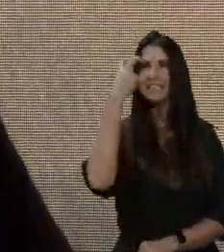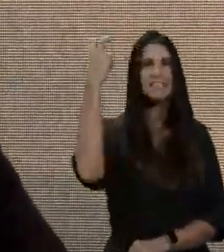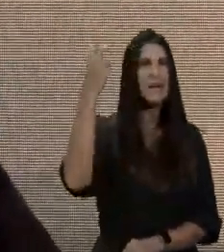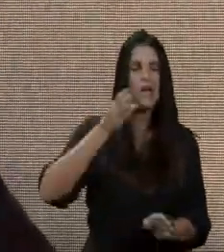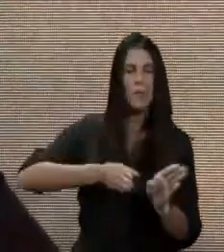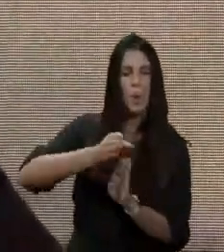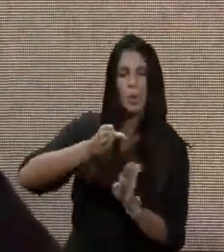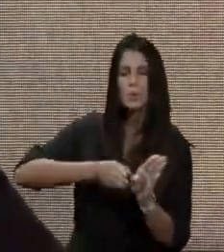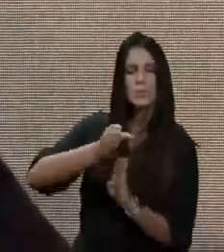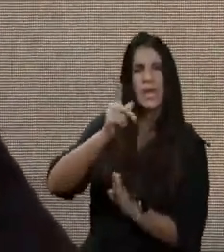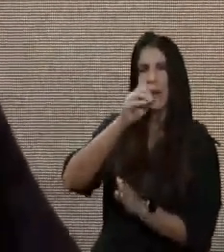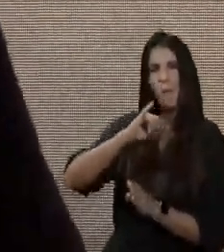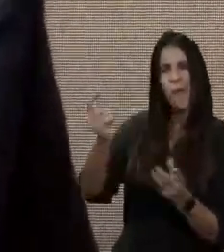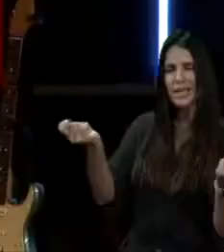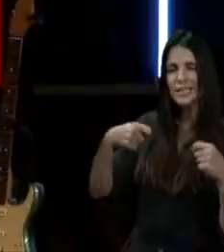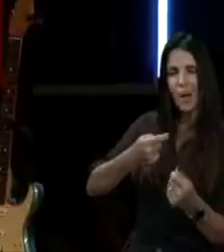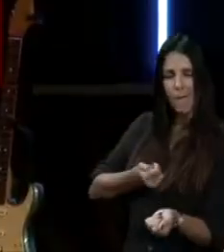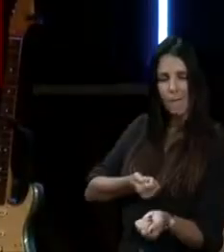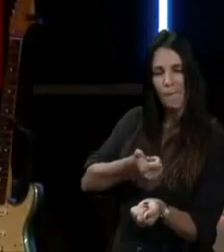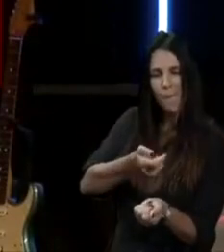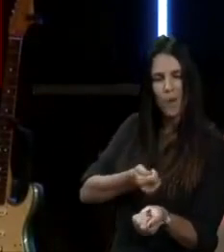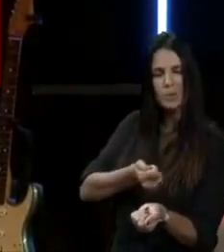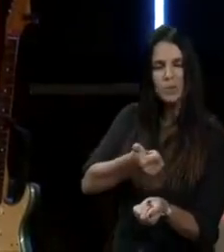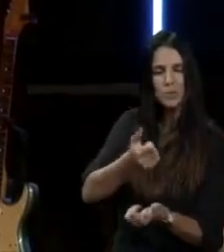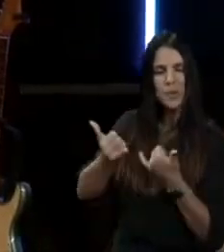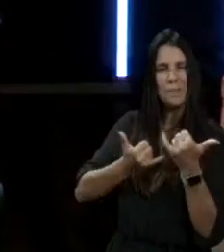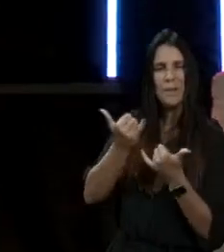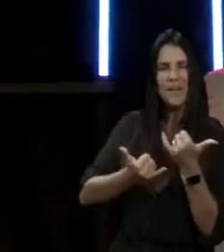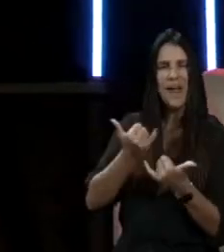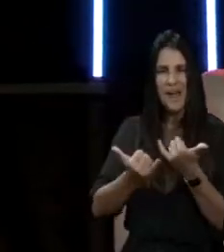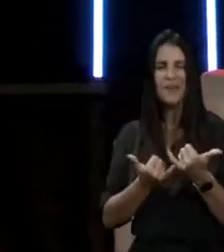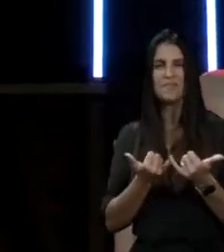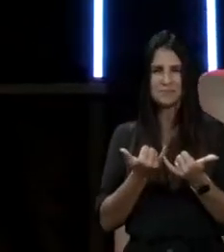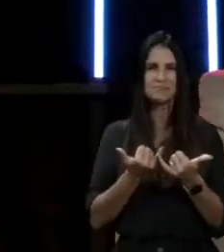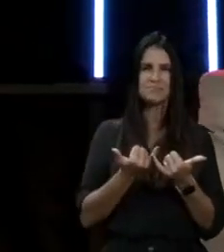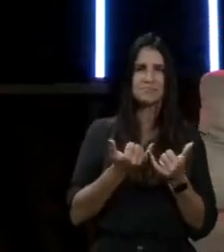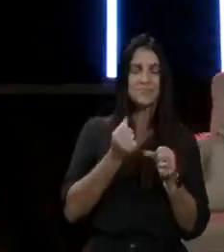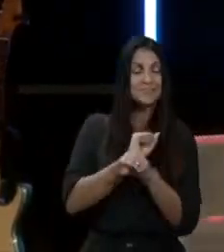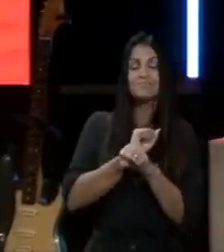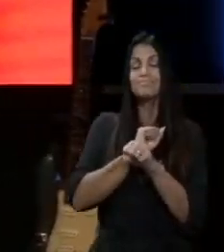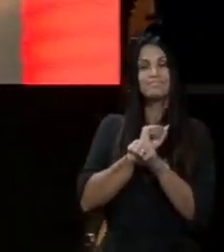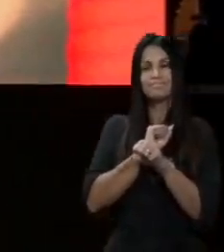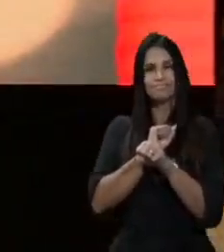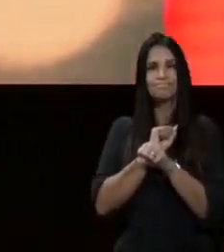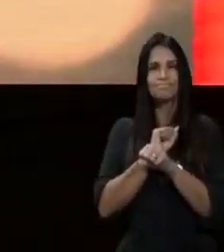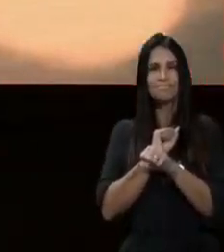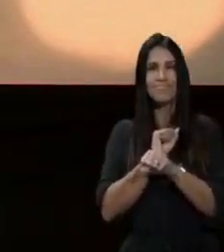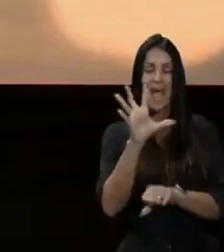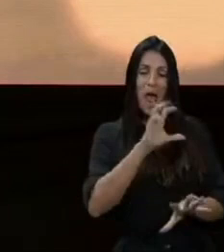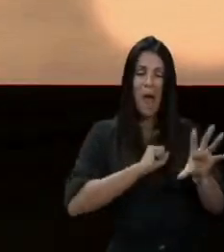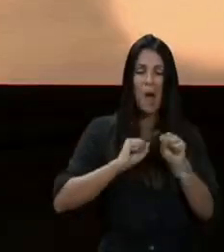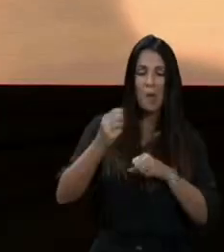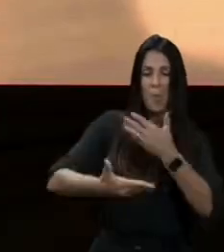em controlar o Bandicoot com a gente pequeno e fica paralisada o nosso amor pelas pessoas fica paralisada o